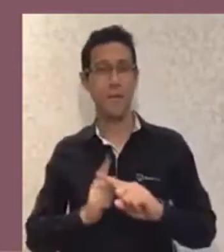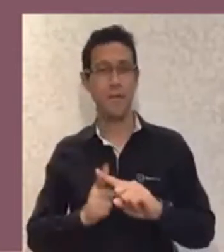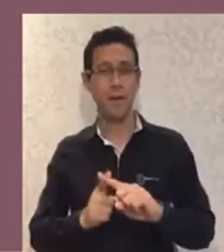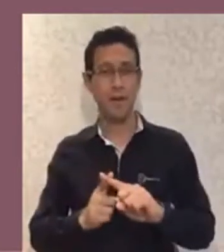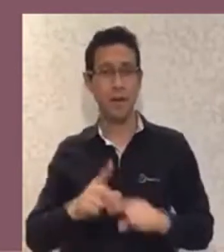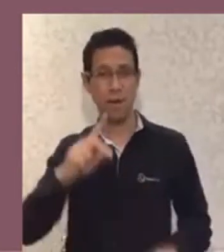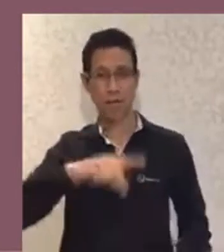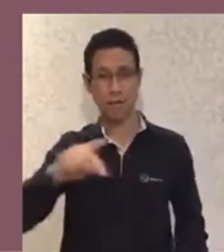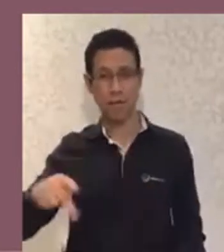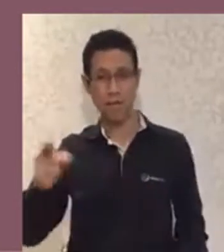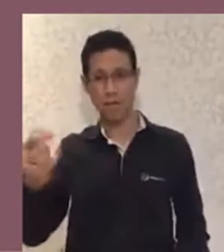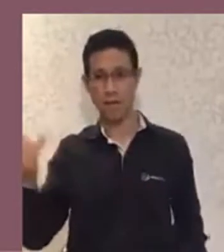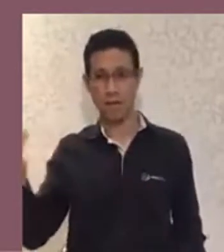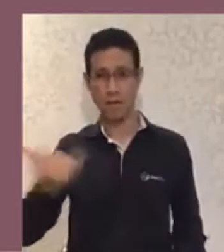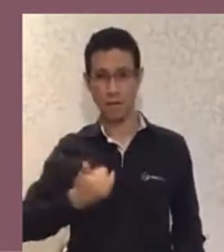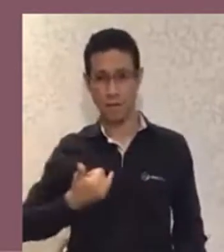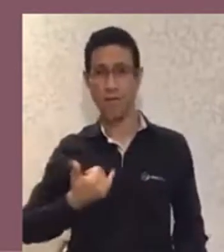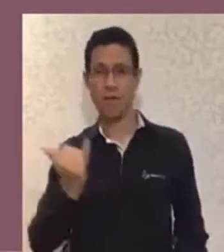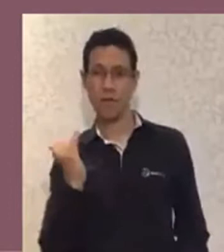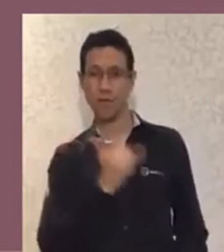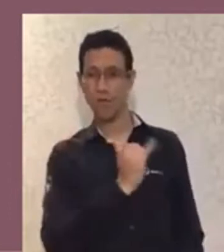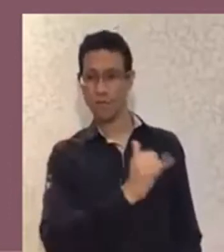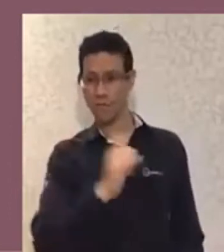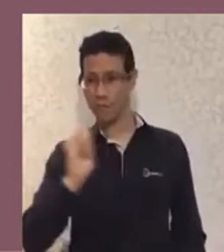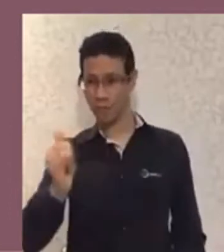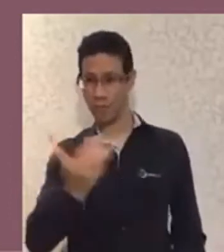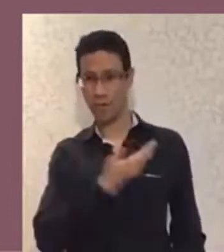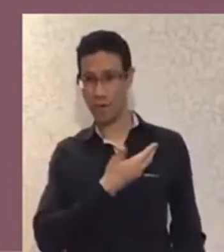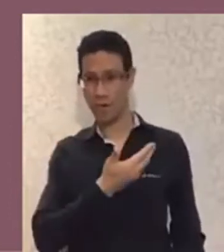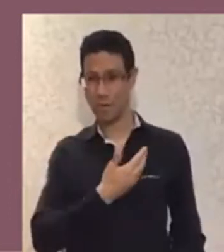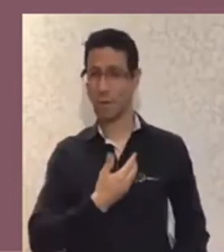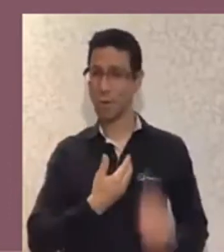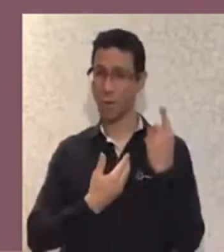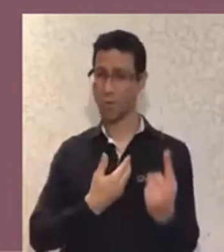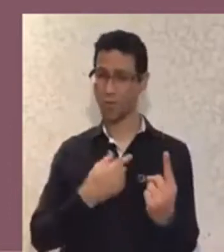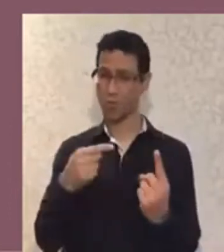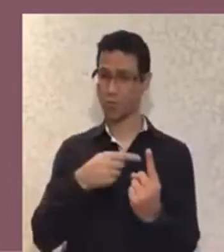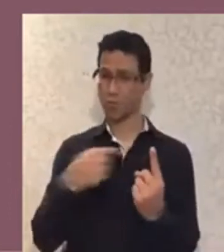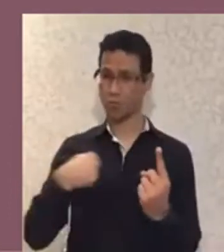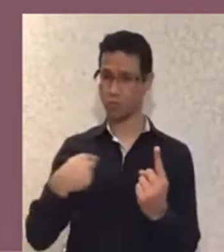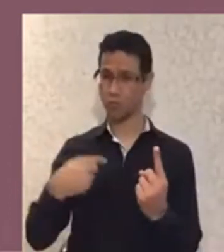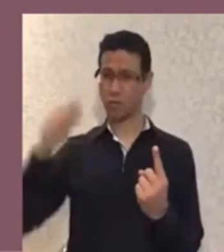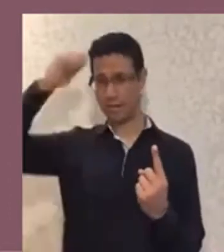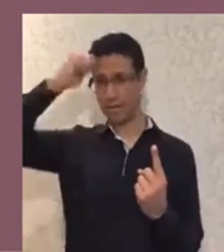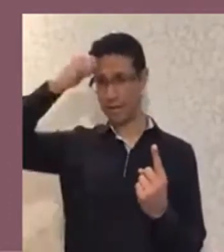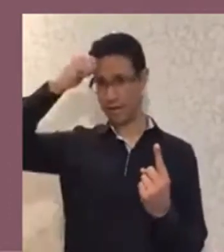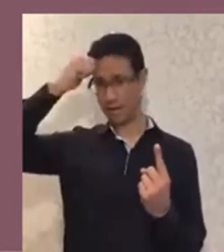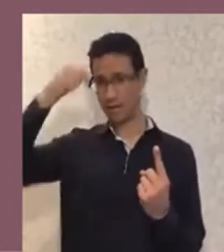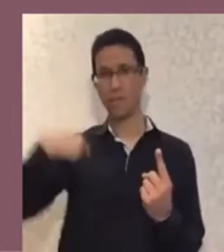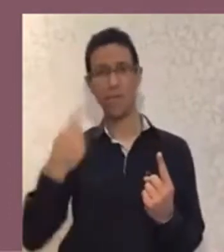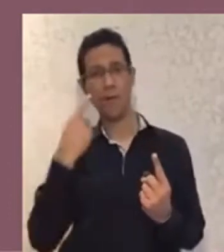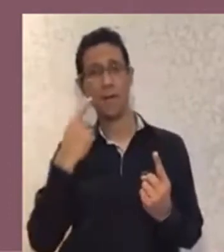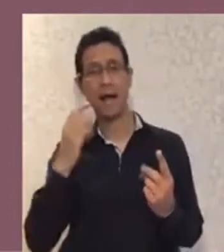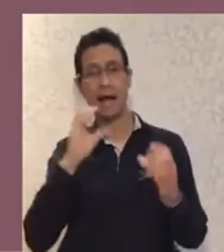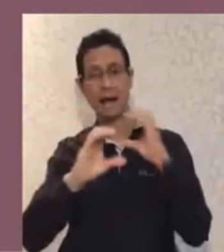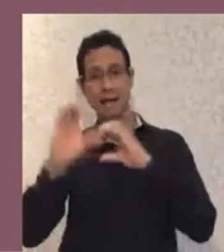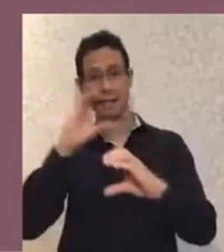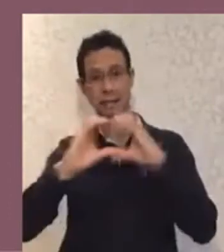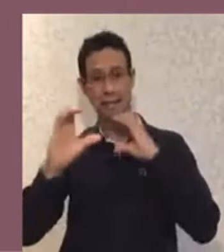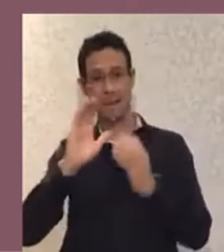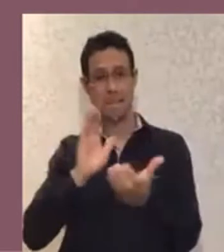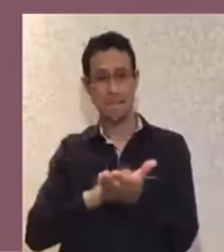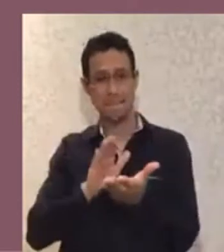disse para os meus colegas, ela era a única estudante negra na sala, vamos cantar parabéns a você,